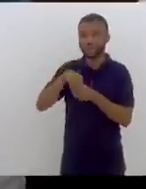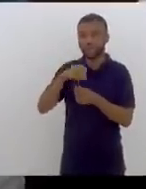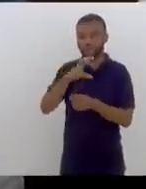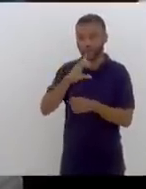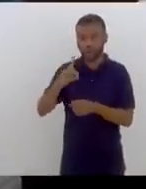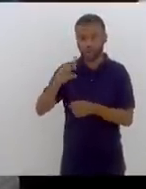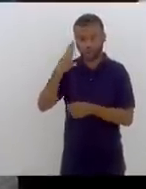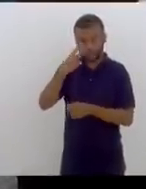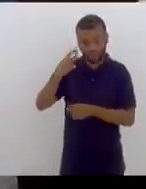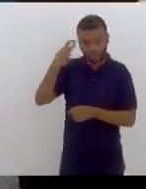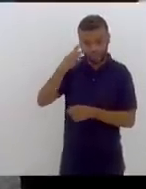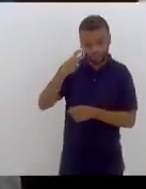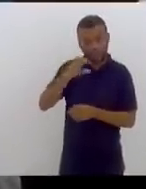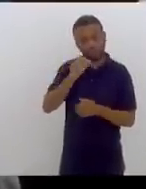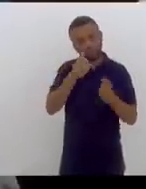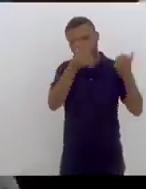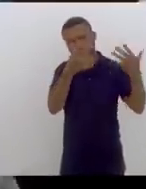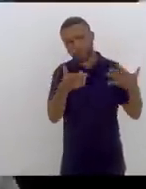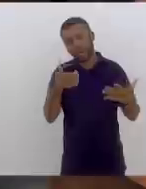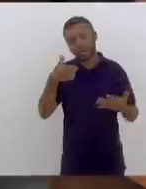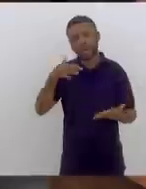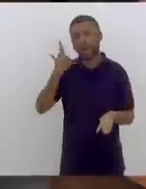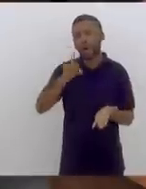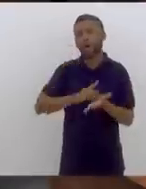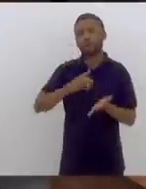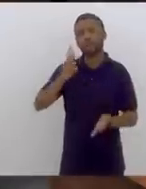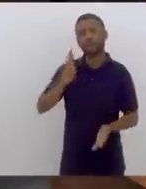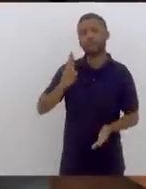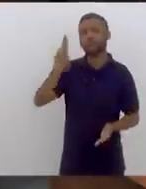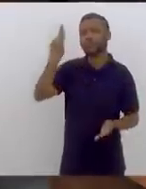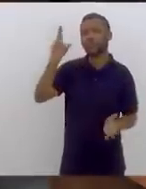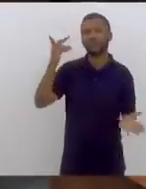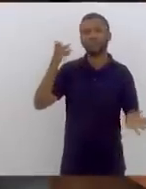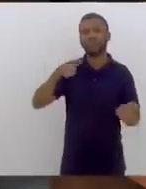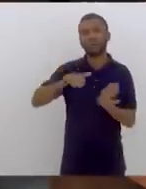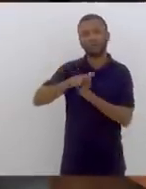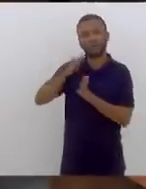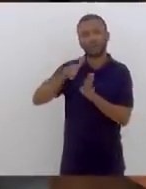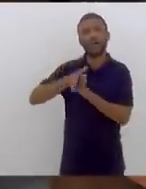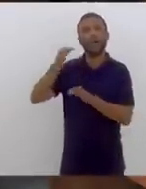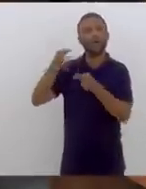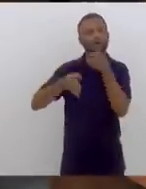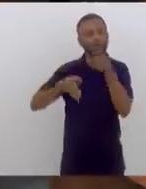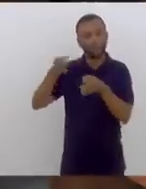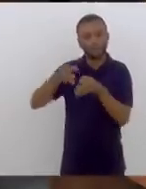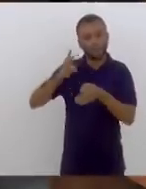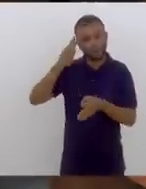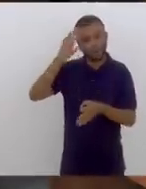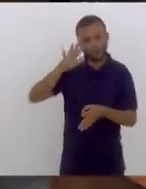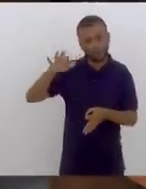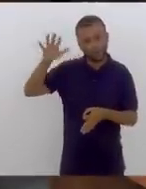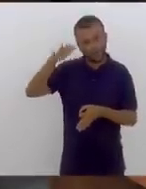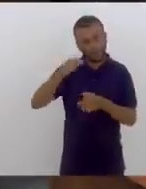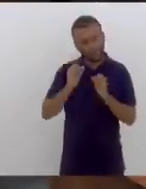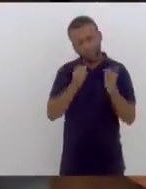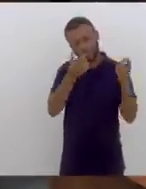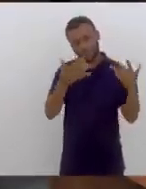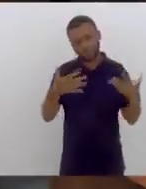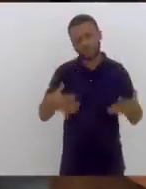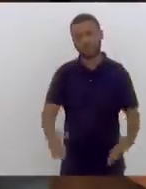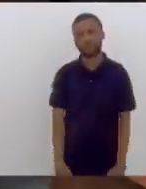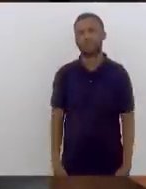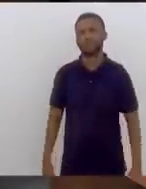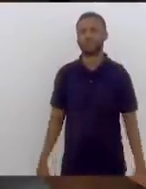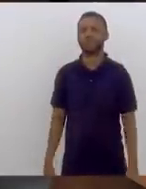só pode dizer para gente quem é o oficial responsável por orientar juridicamente o comandante geral nessa matéria Coronel Renato